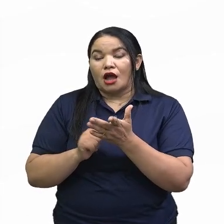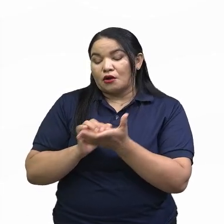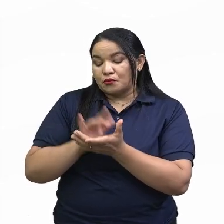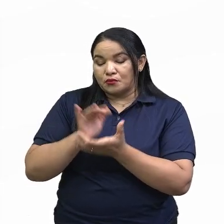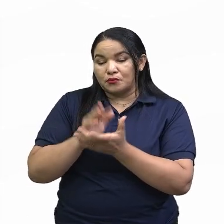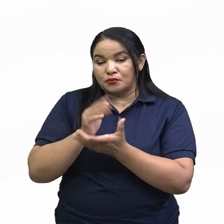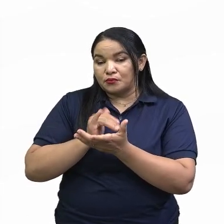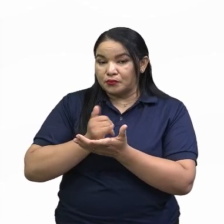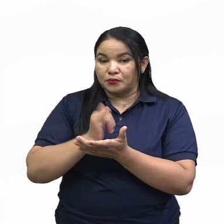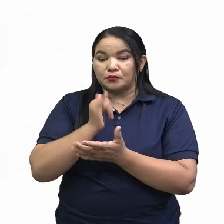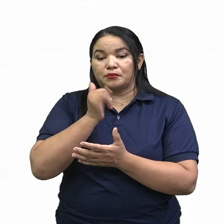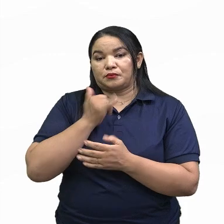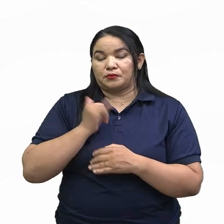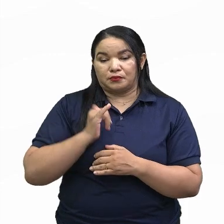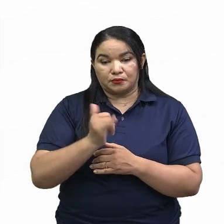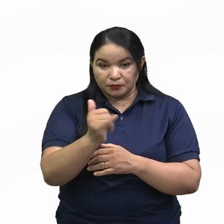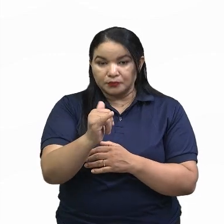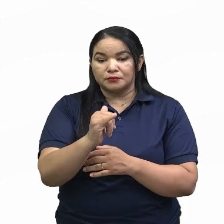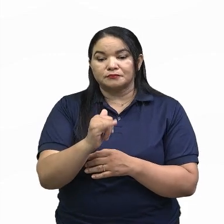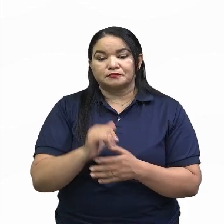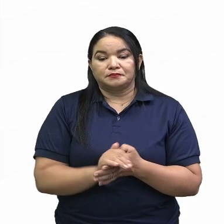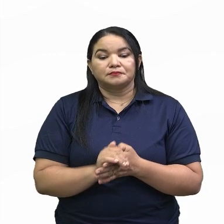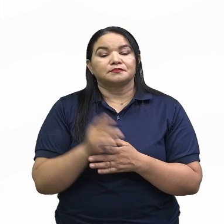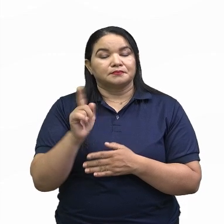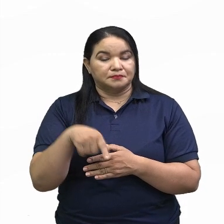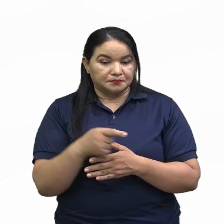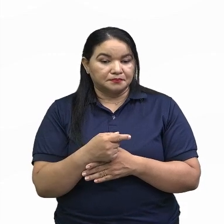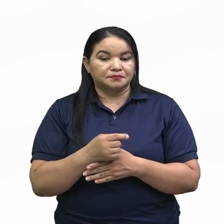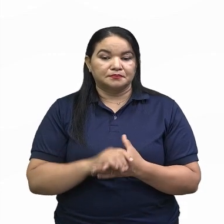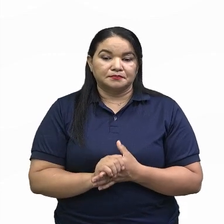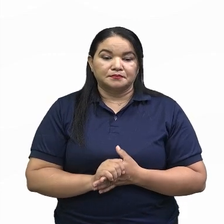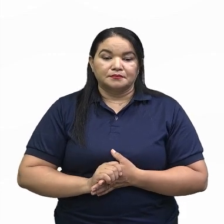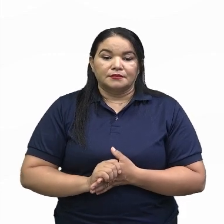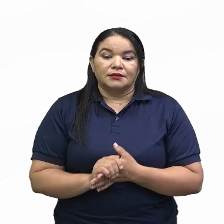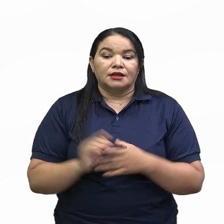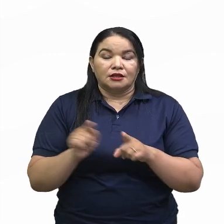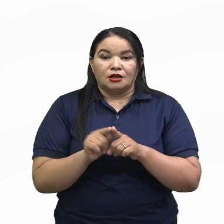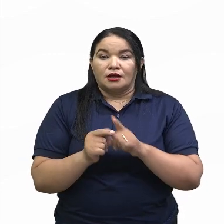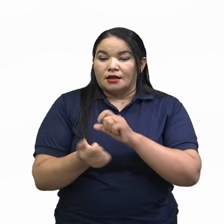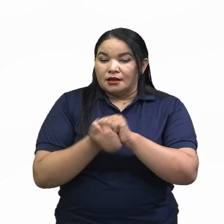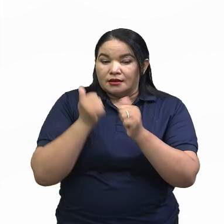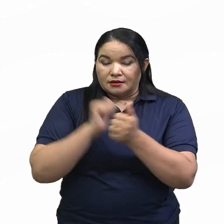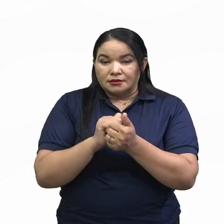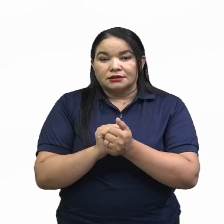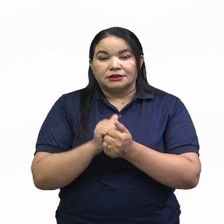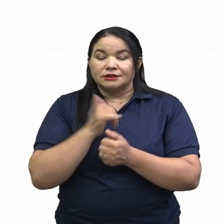elétrica. É como funciona, então, a energia hidrelétrica. A conversão da energia